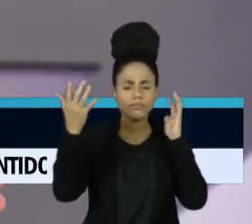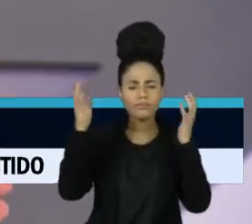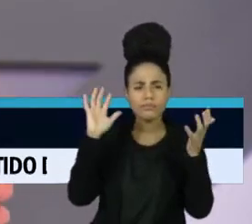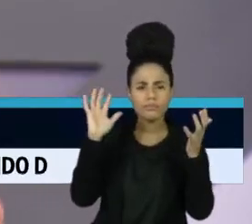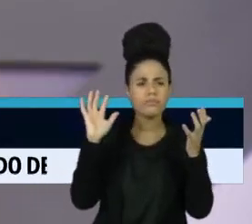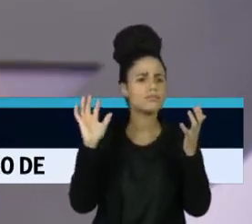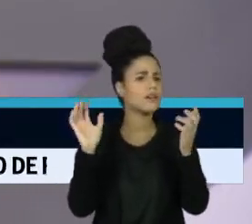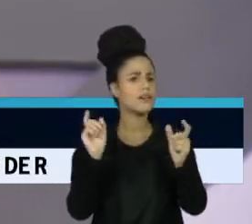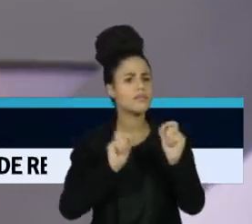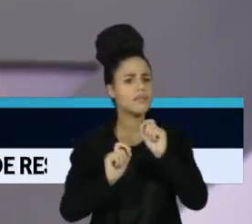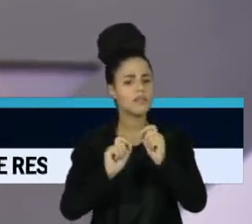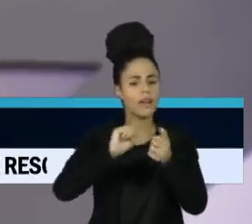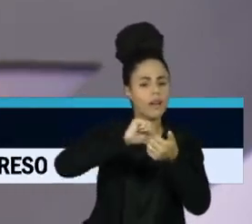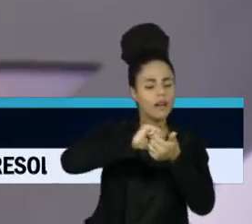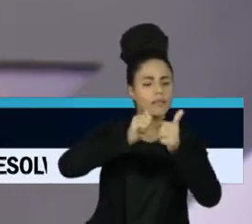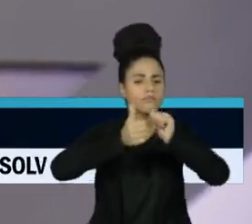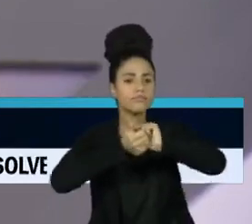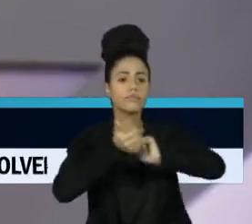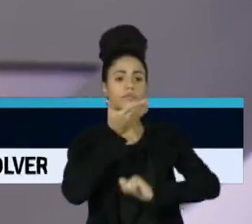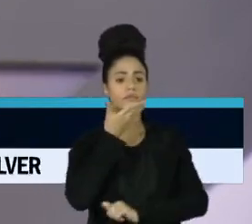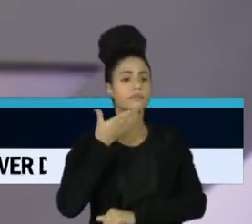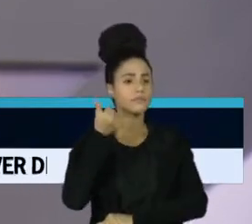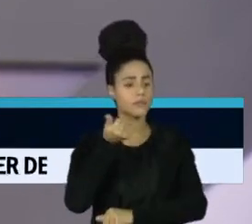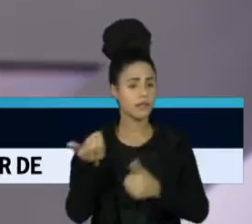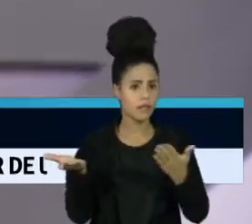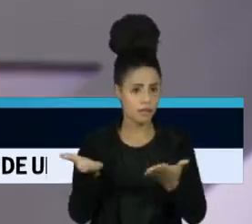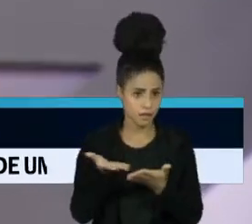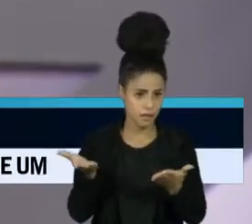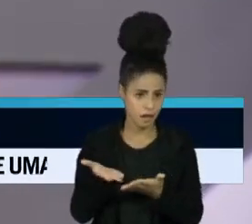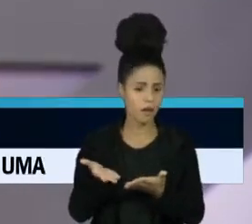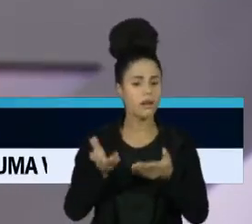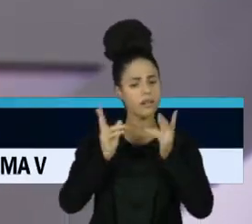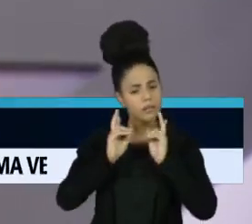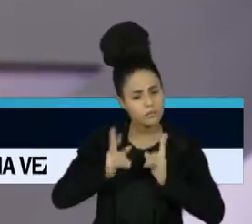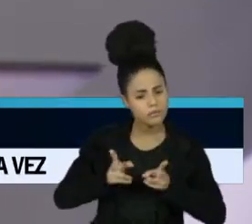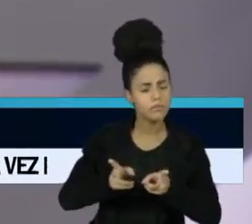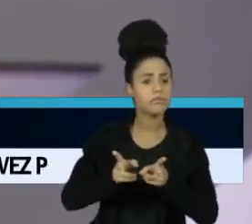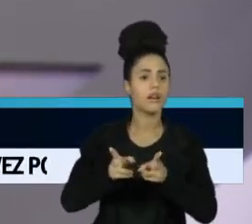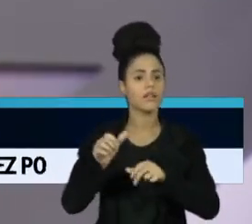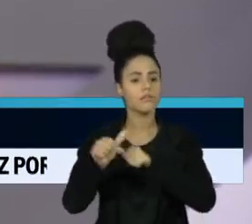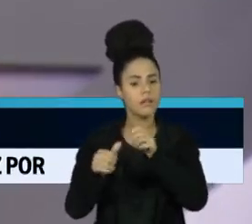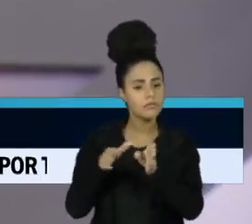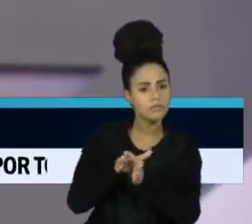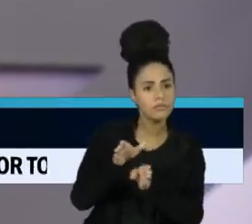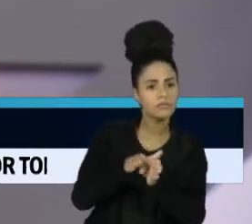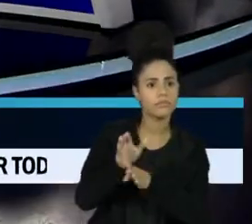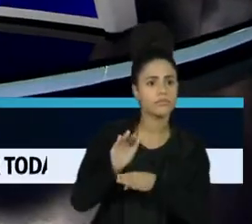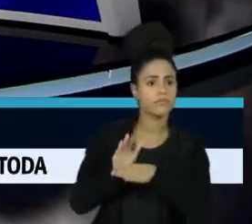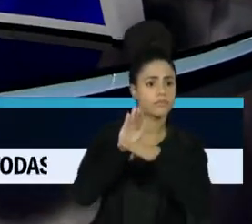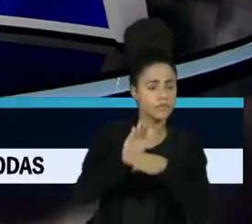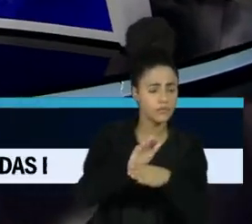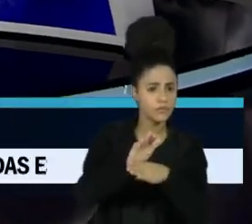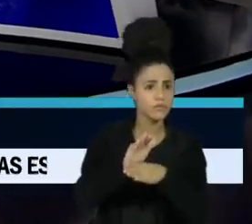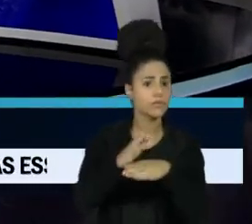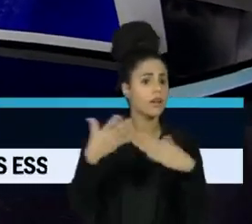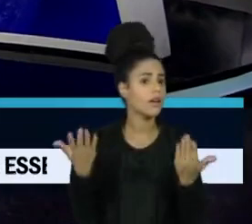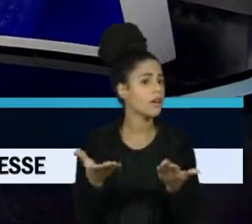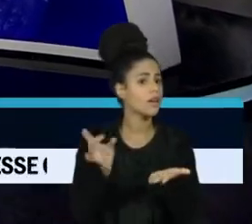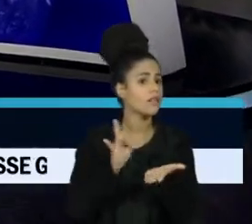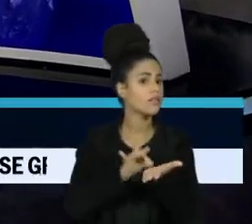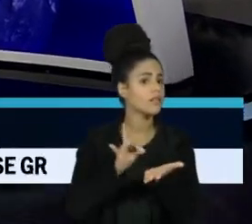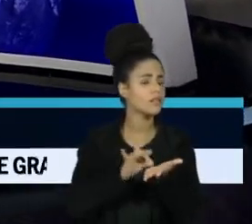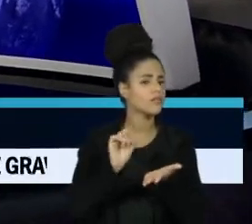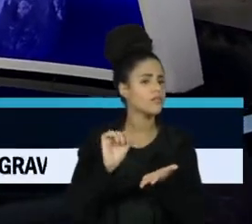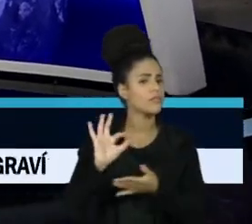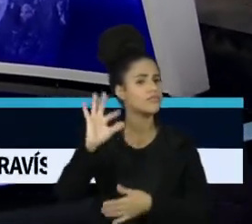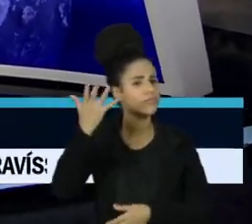exige adaptação é obviamente continuar na mitigação dos efeitos e a verdade